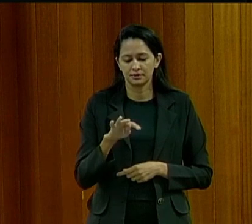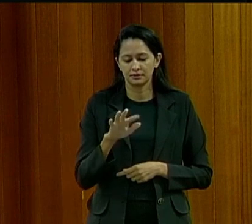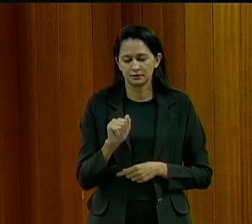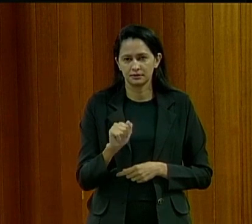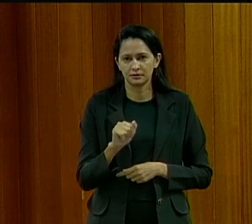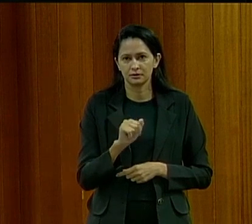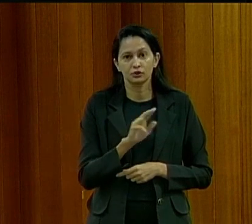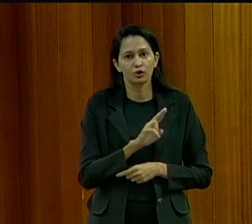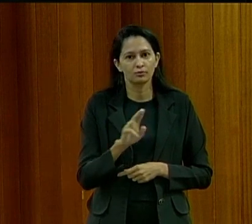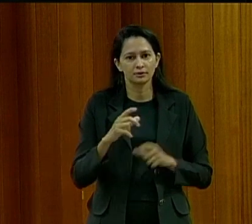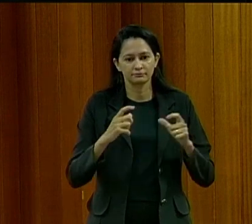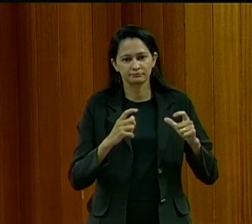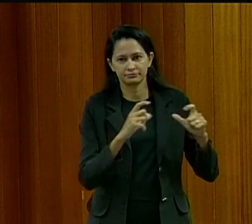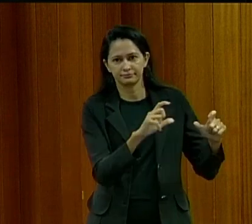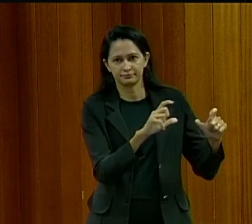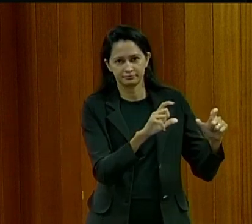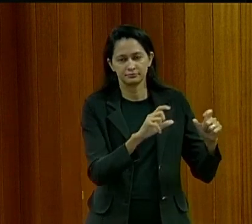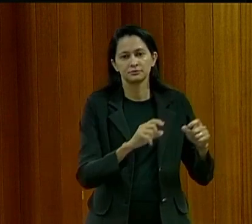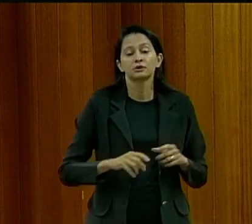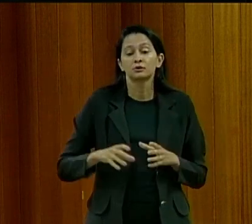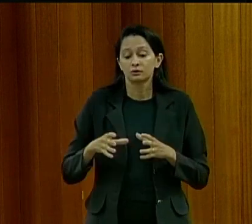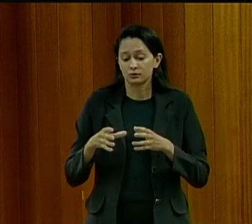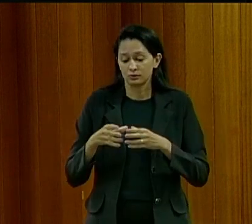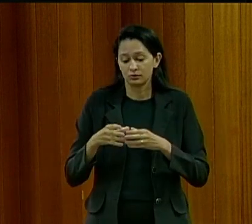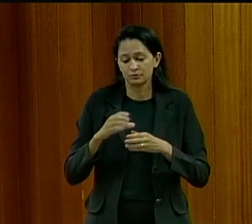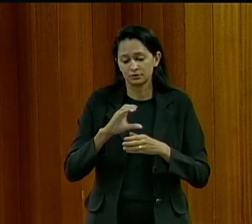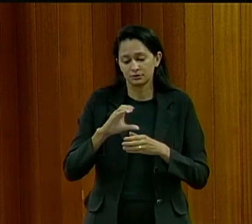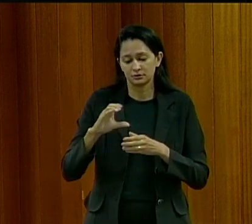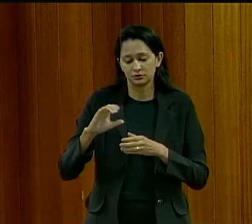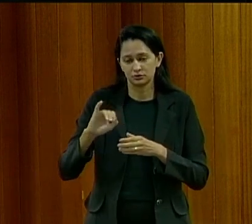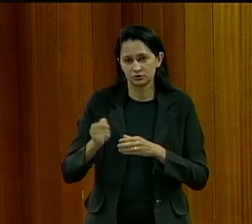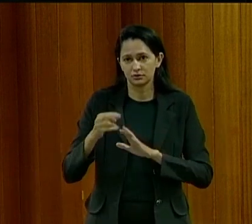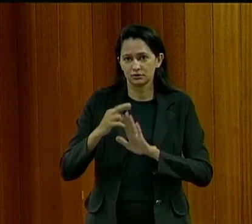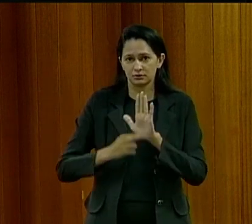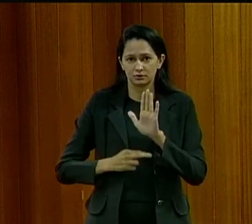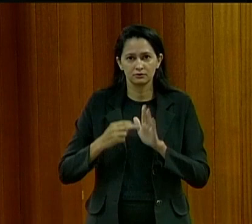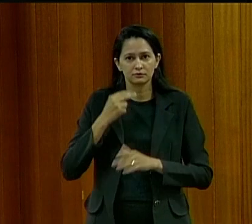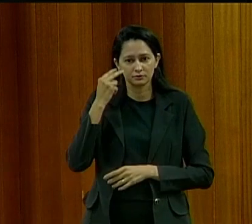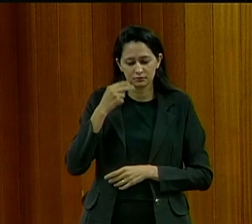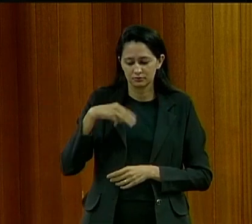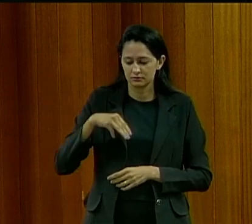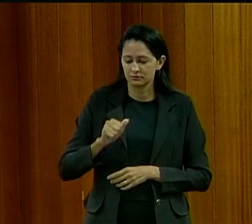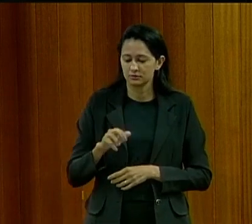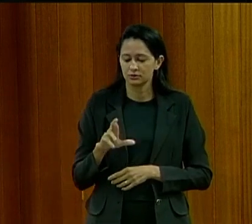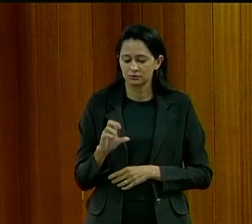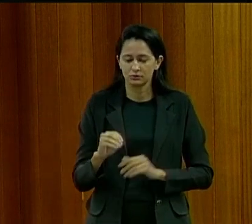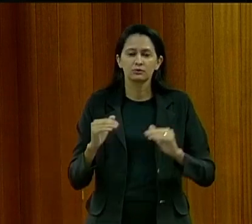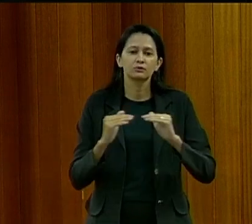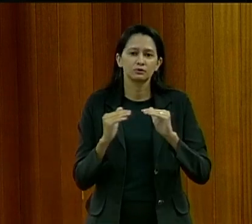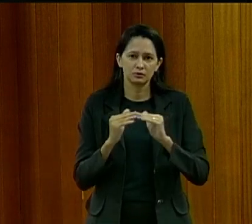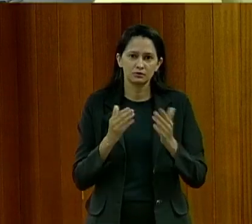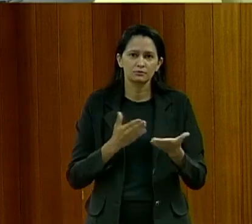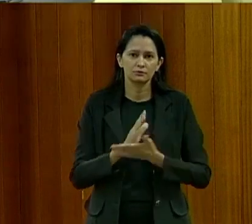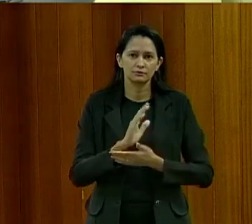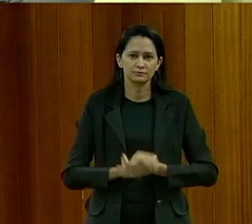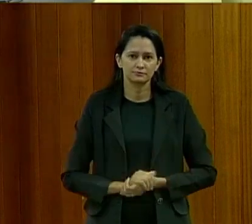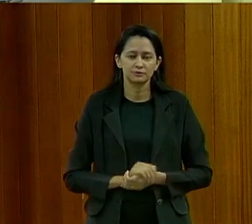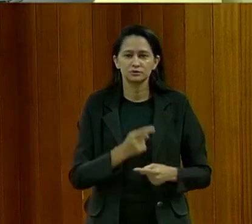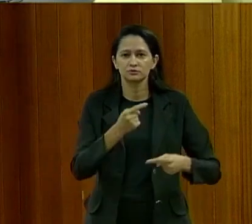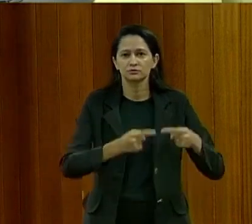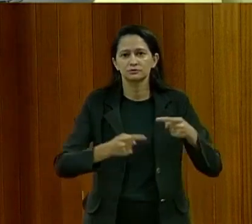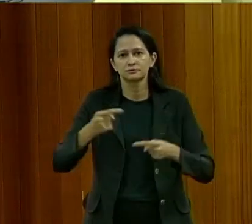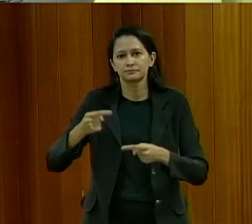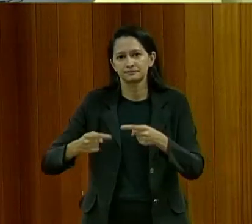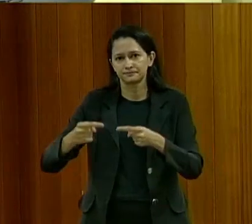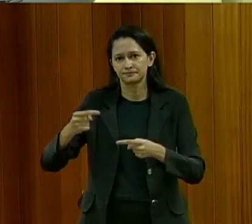e Justiça, o relator Mauro Rubem, pela aprovação. Em discussão, está em discussão, senhores vereadores, está